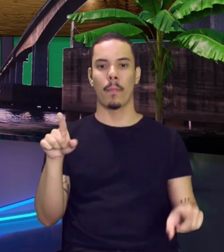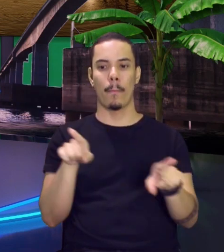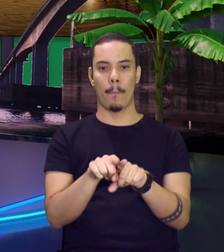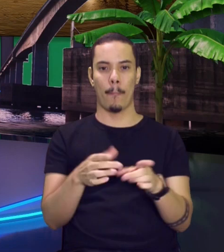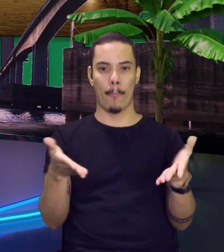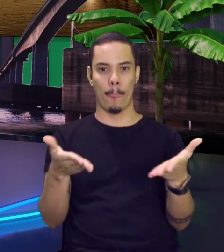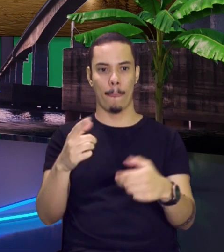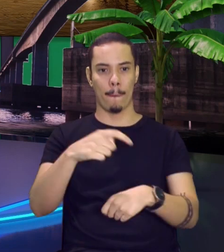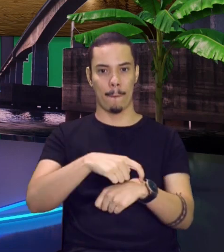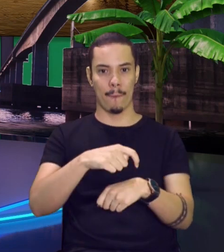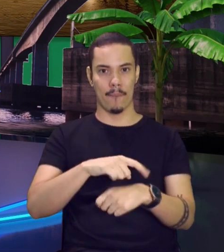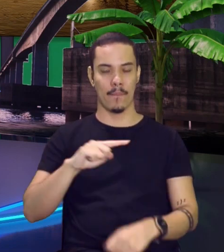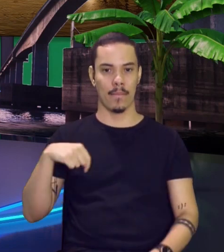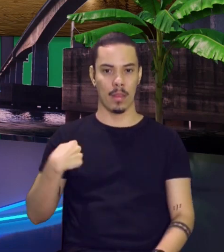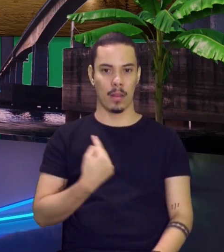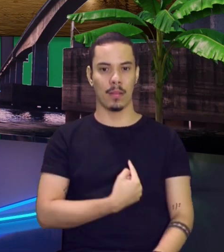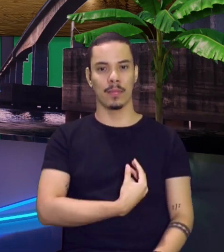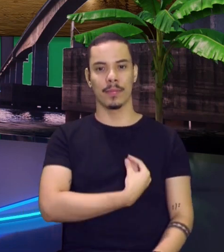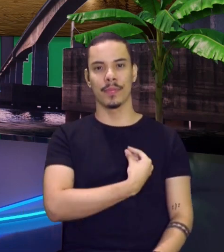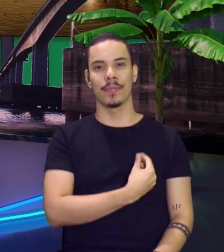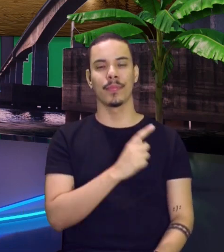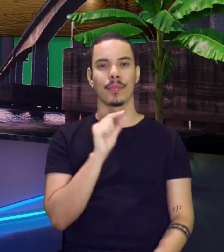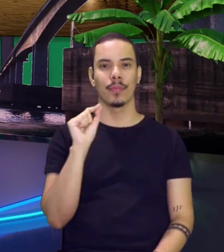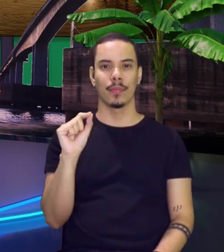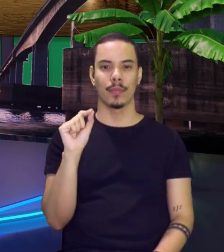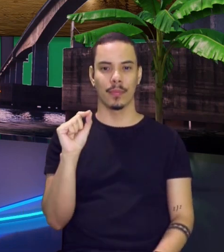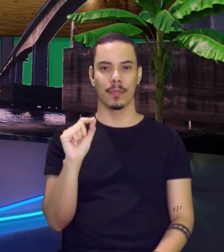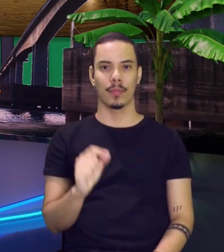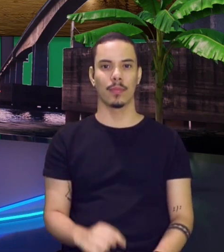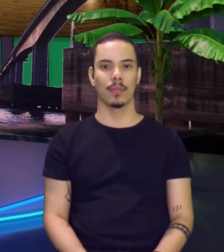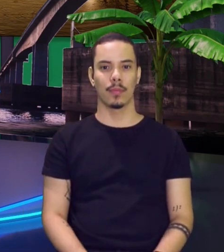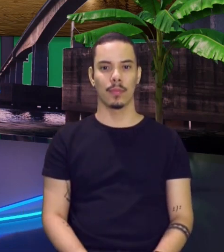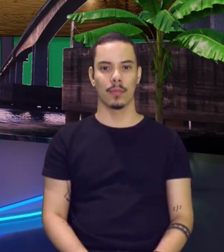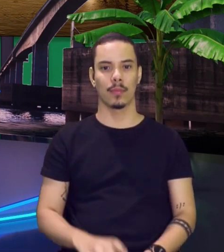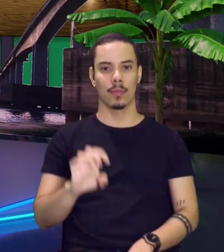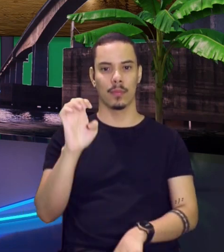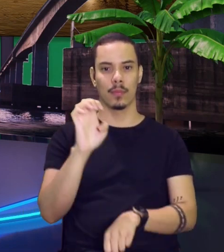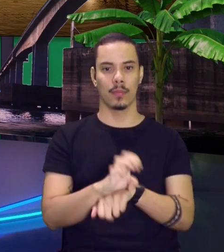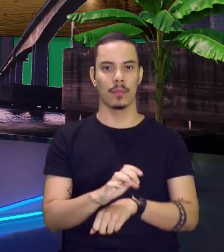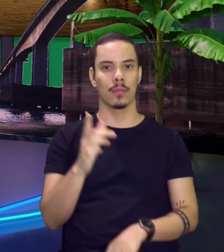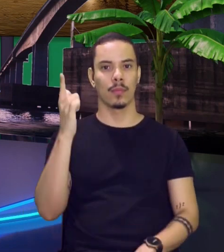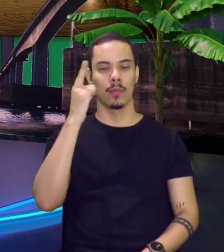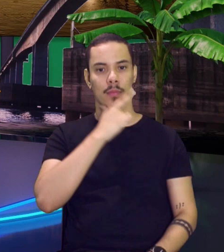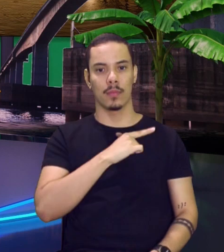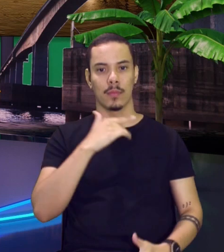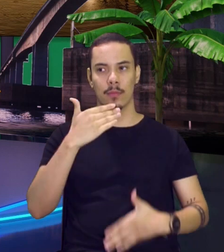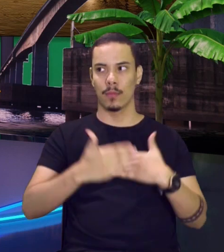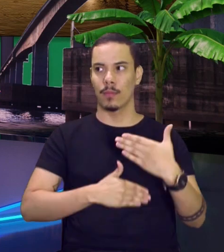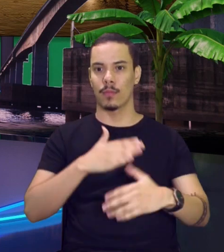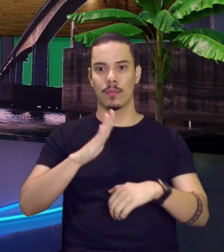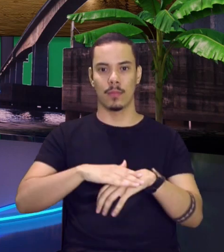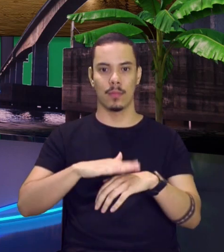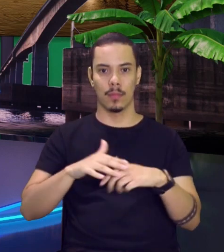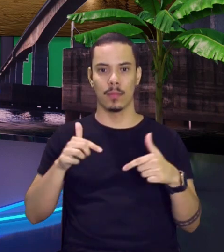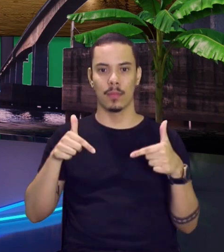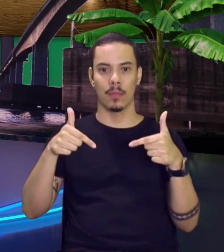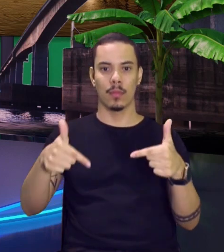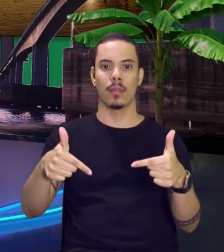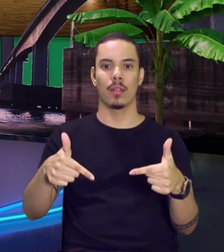hoje, no momento atual que nós vivemos, do grande estado produtor de